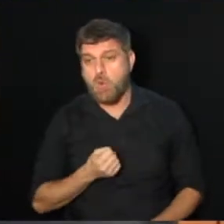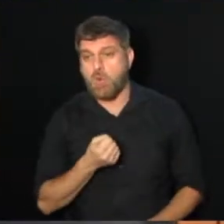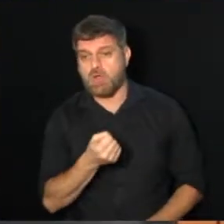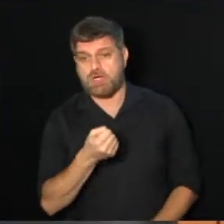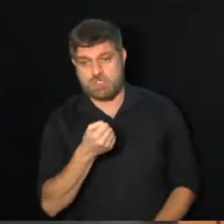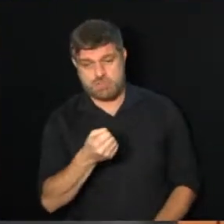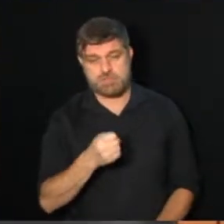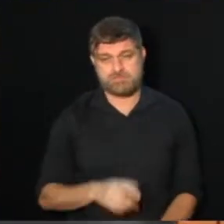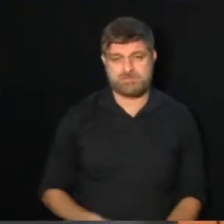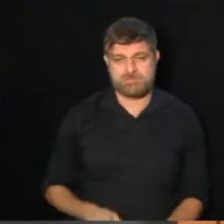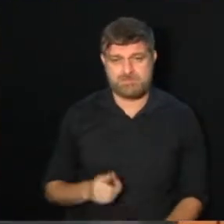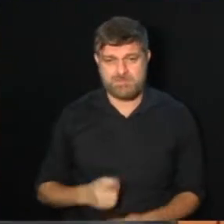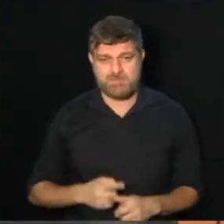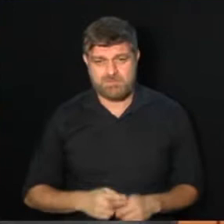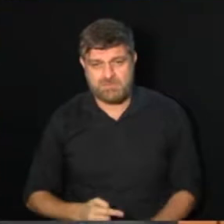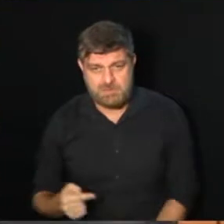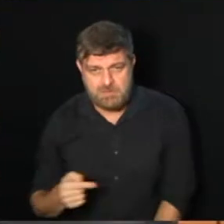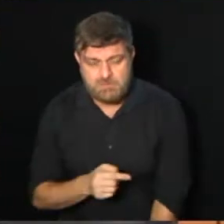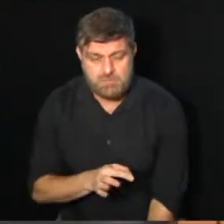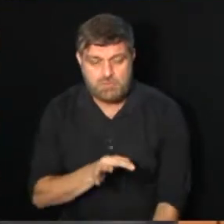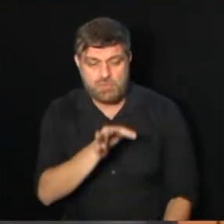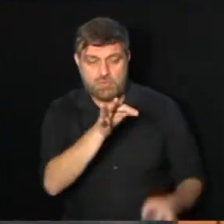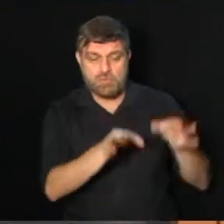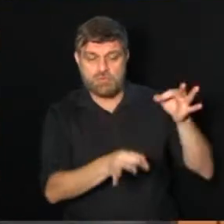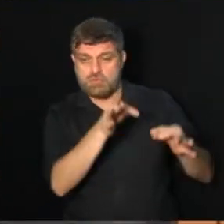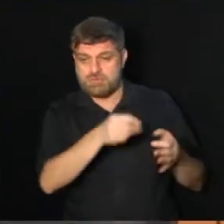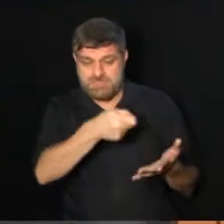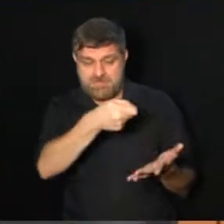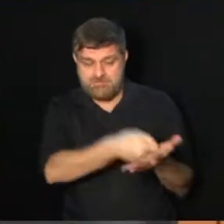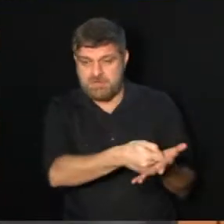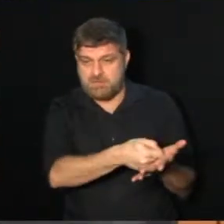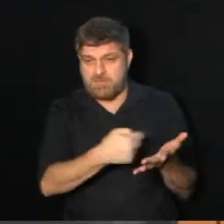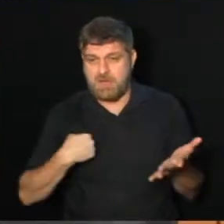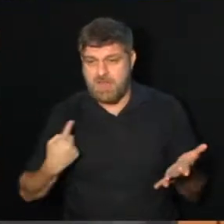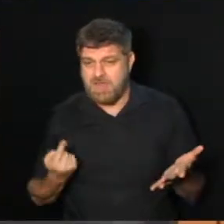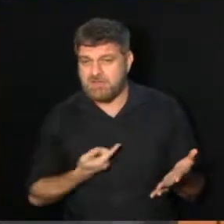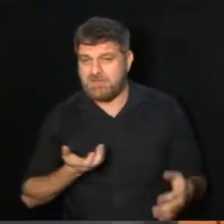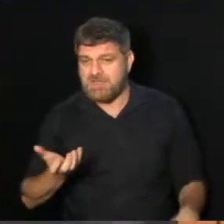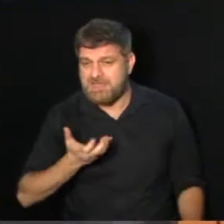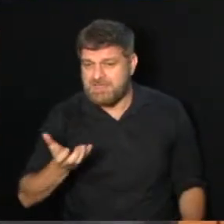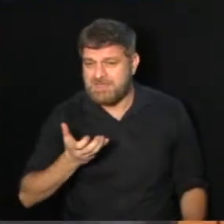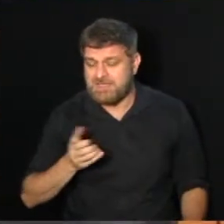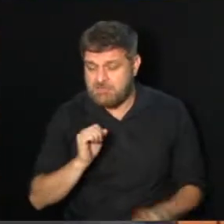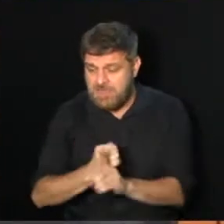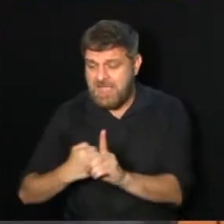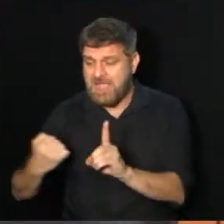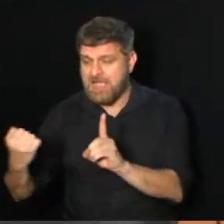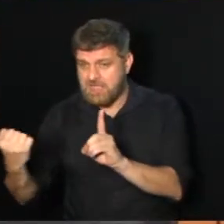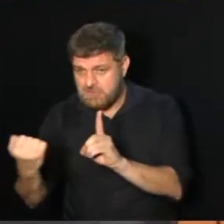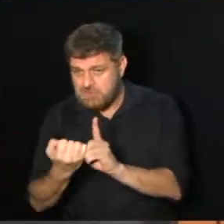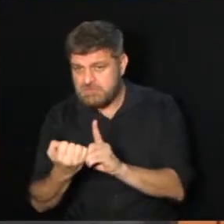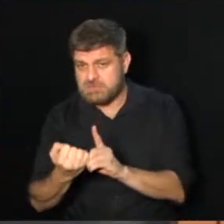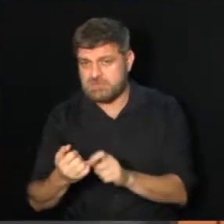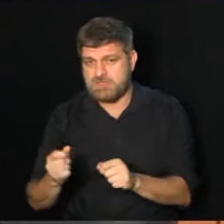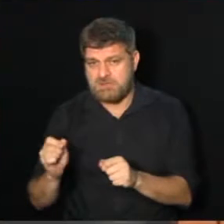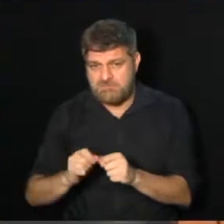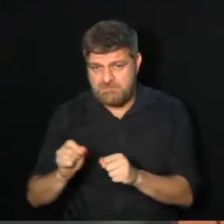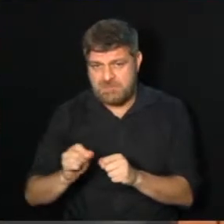extrema coragem quando o judiciário diz: nós queremos contar com a sociedade na regulação,